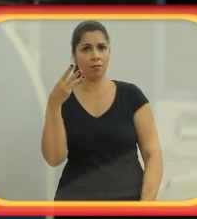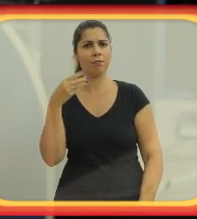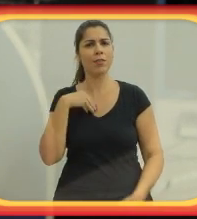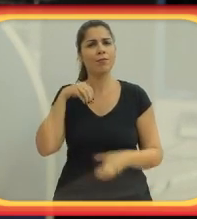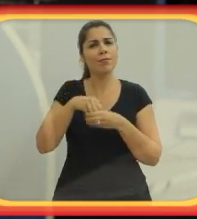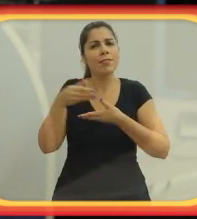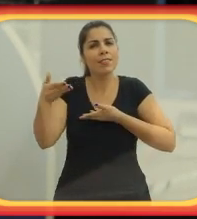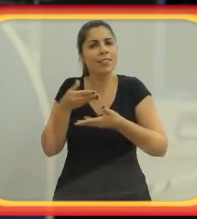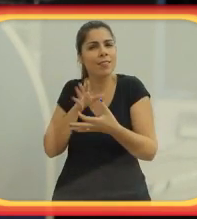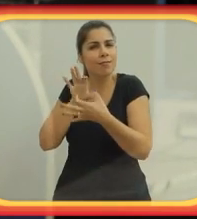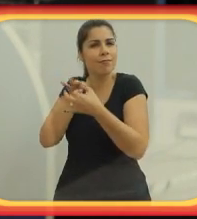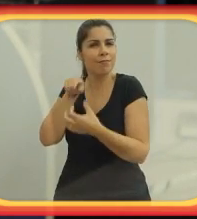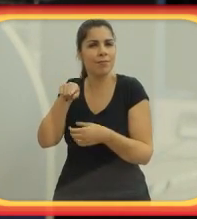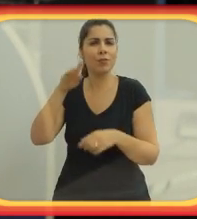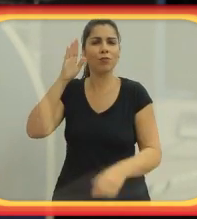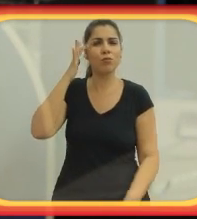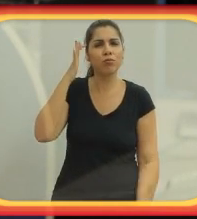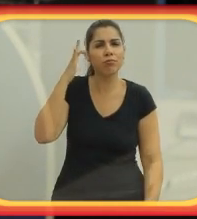a 2013.